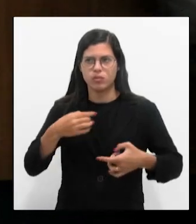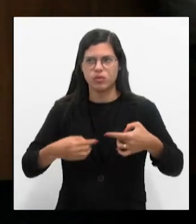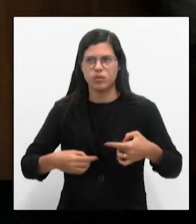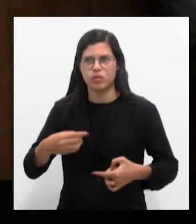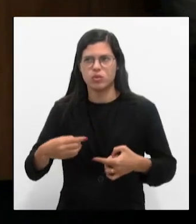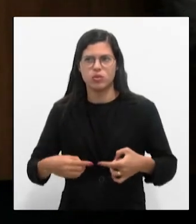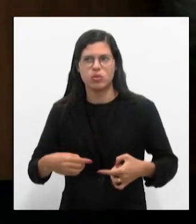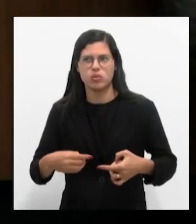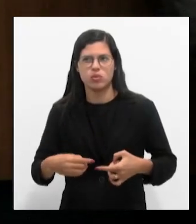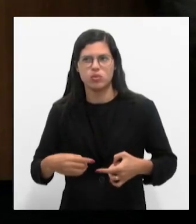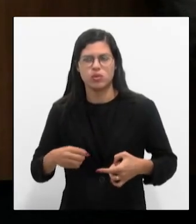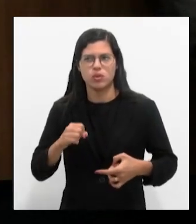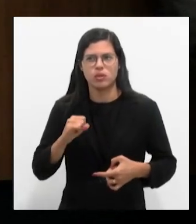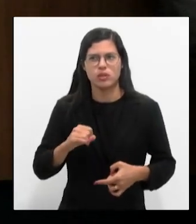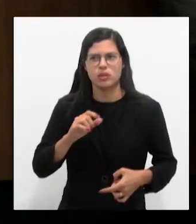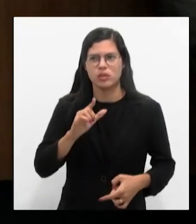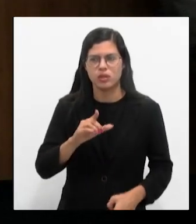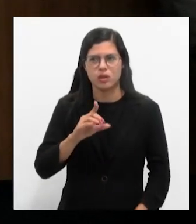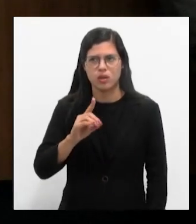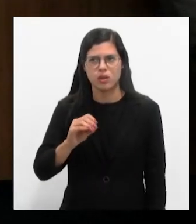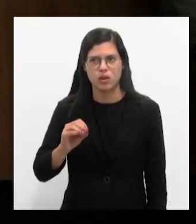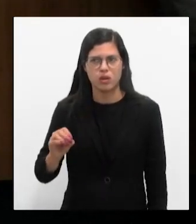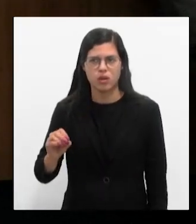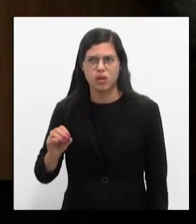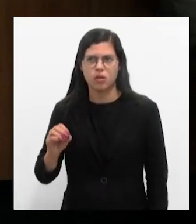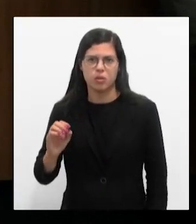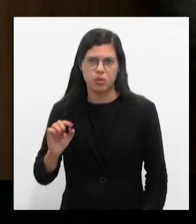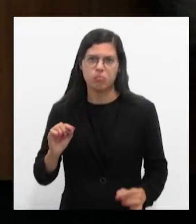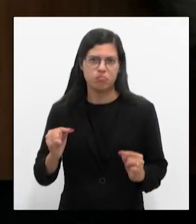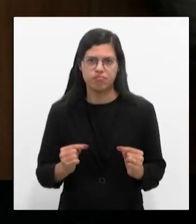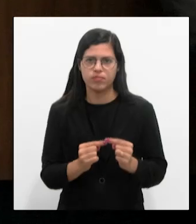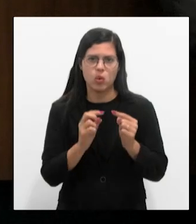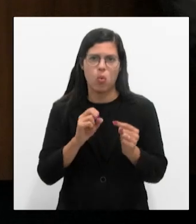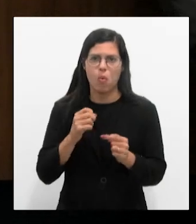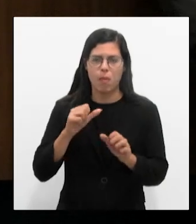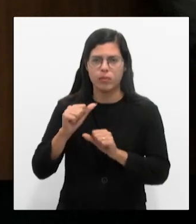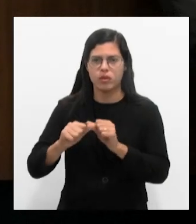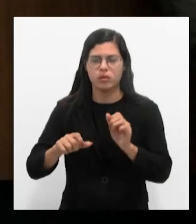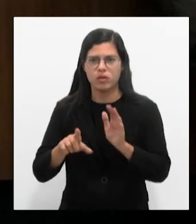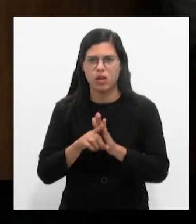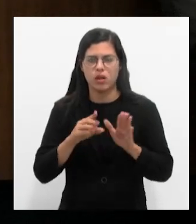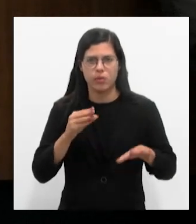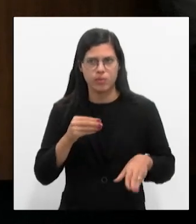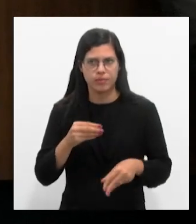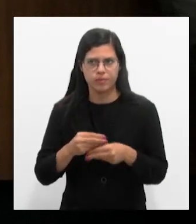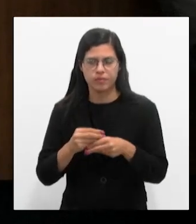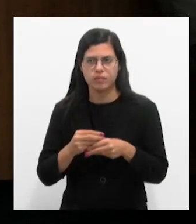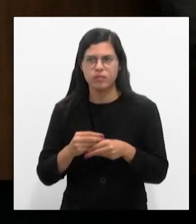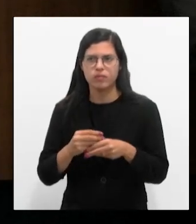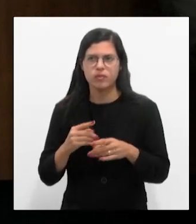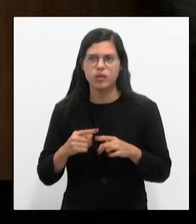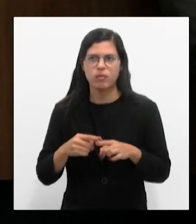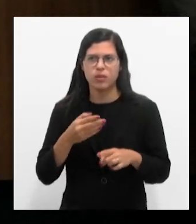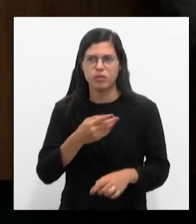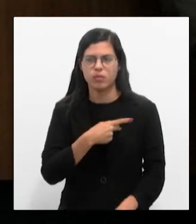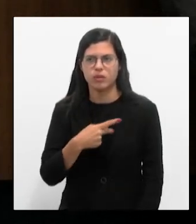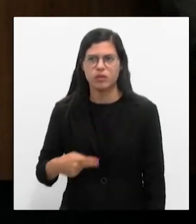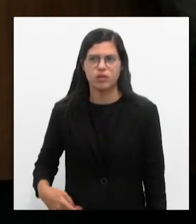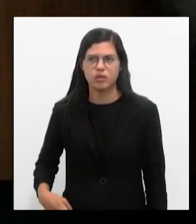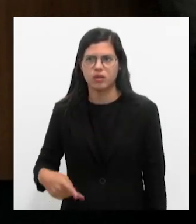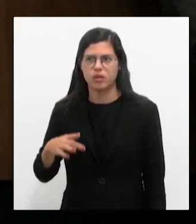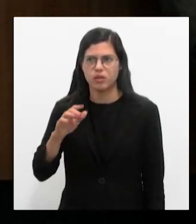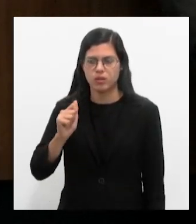forma, se a LDO seria a via adequada ou uma mudança na lei complementar, mas, conforme palavras do próprio presidente André